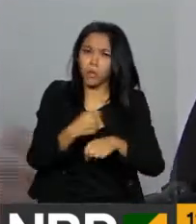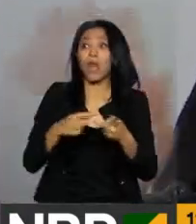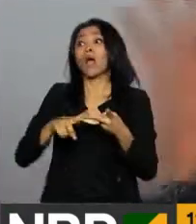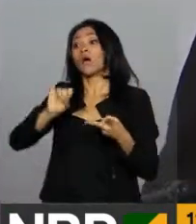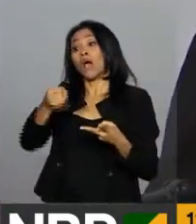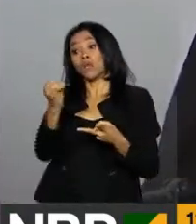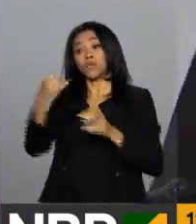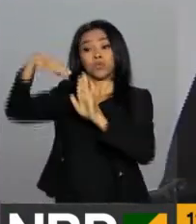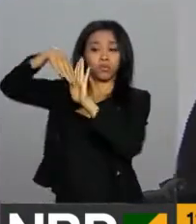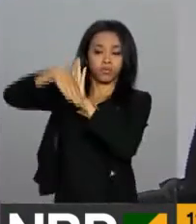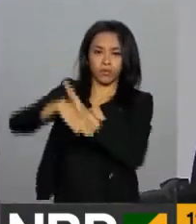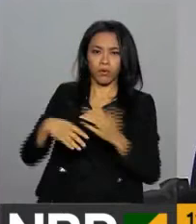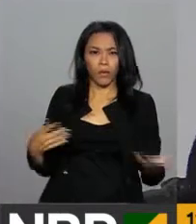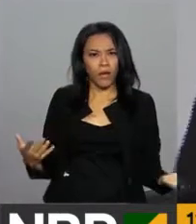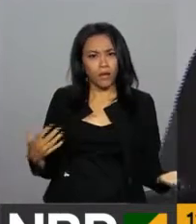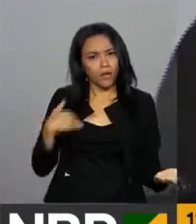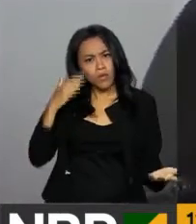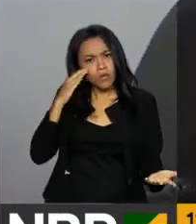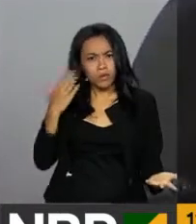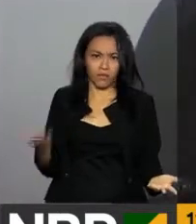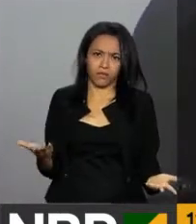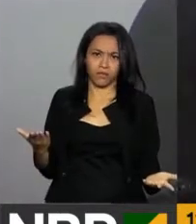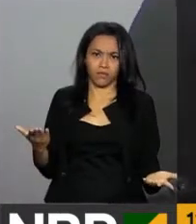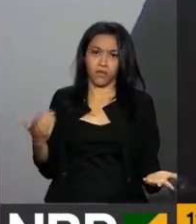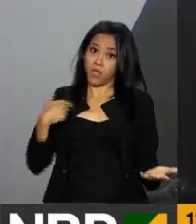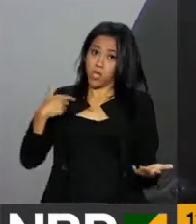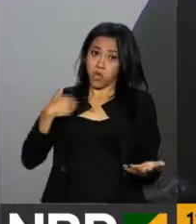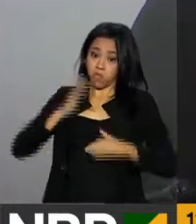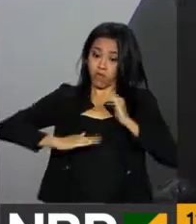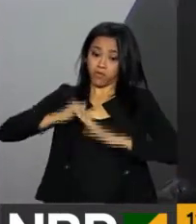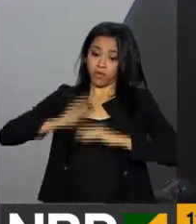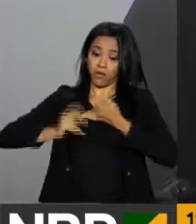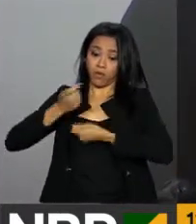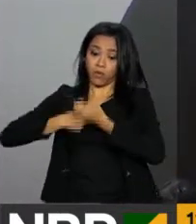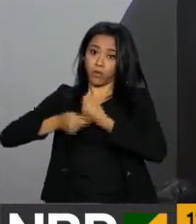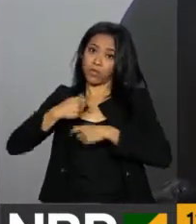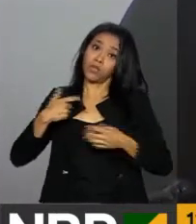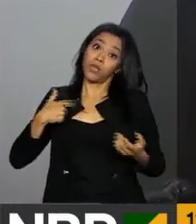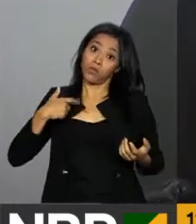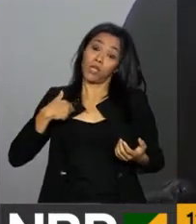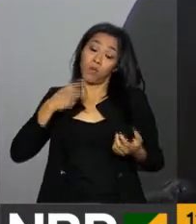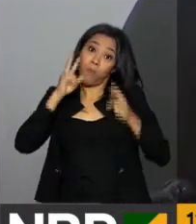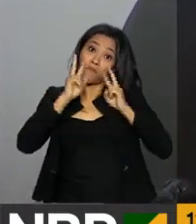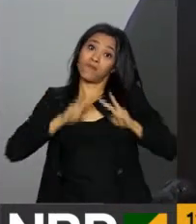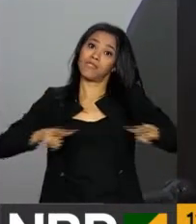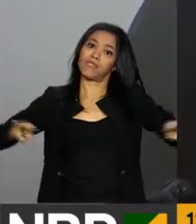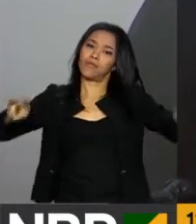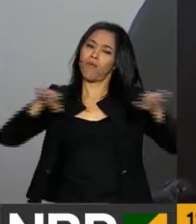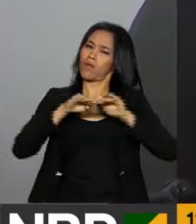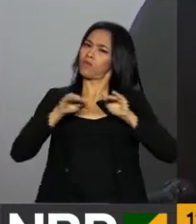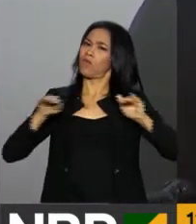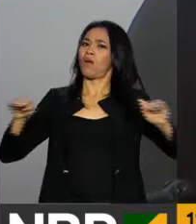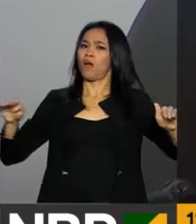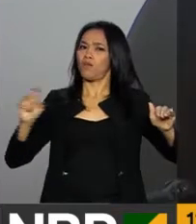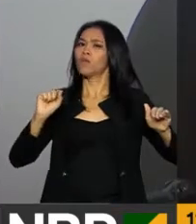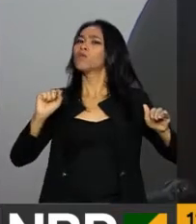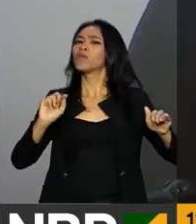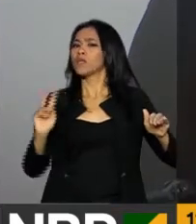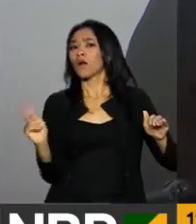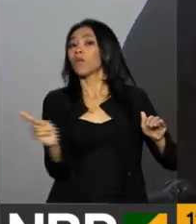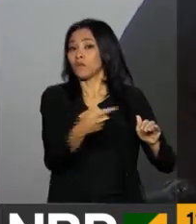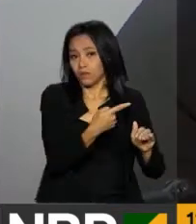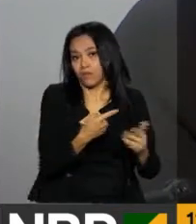estão caindo demais eu entendo eu não sou economista mas eu tenho uma visão razoável está aquilo que a gente sente do povo é